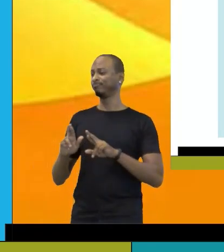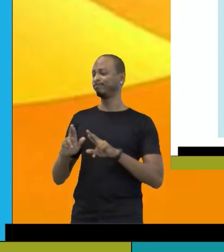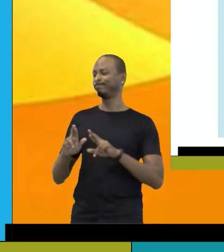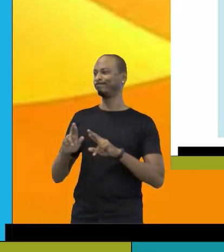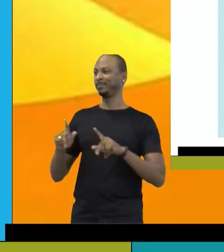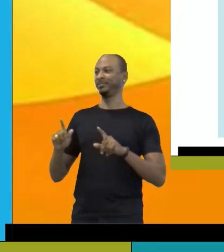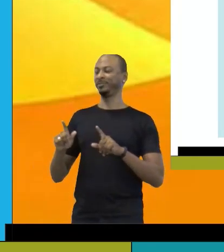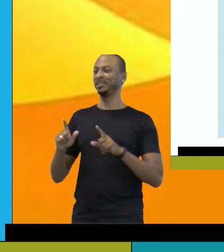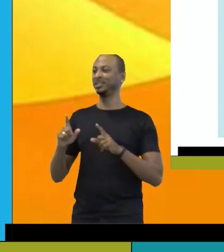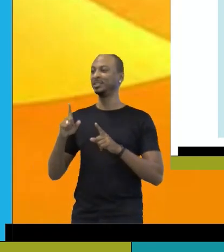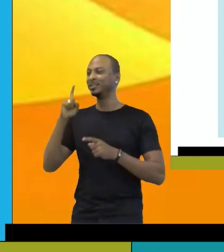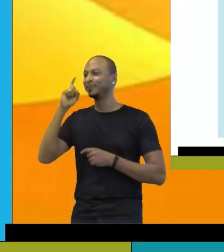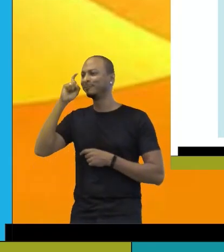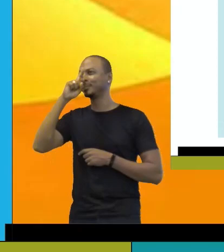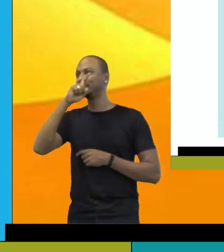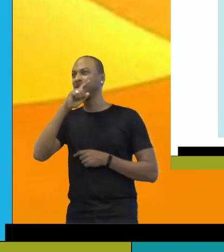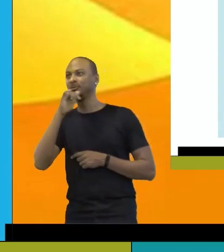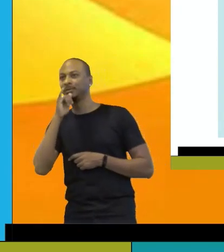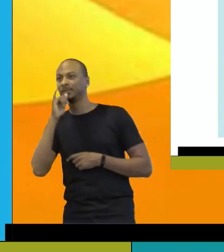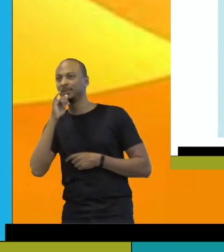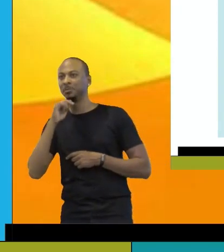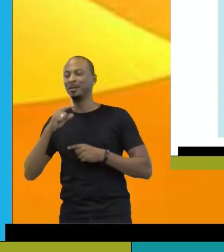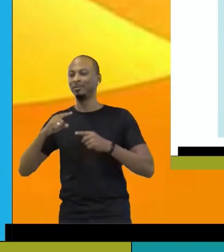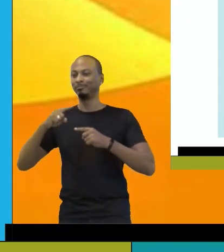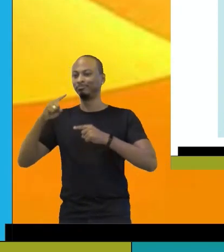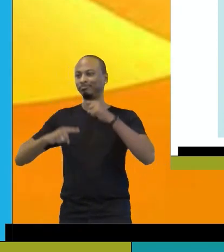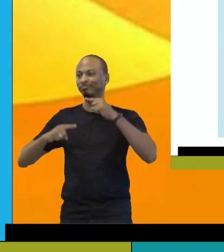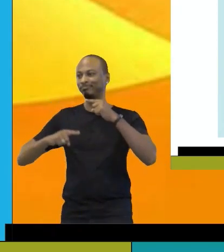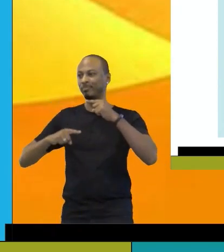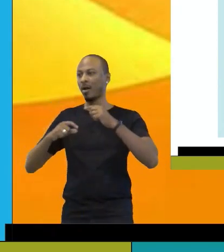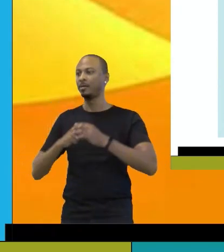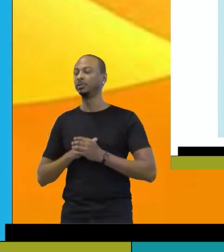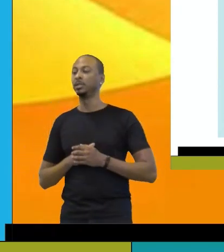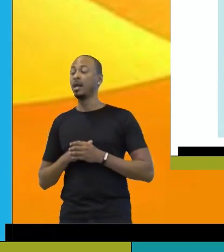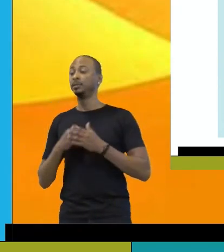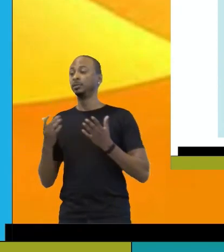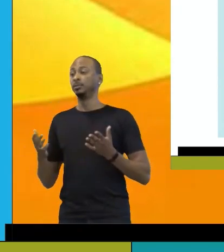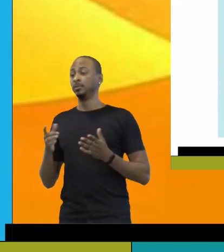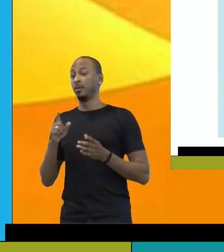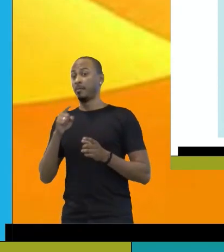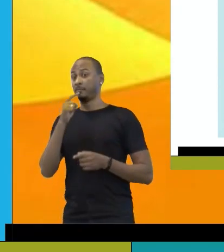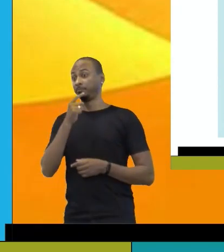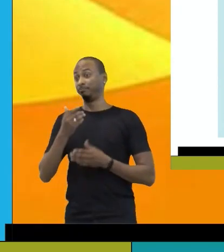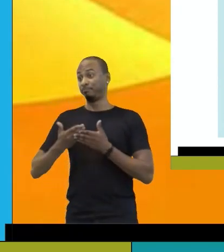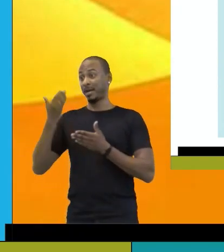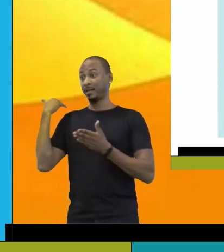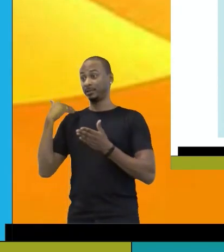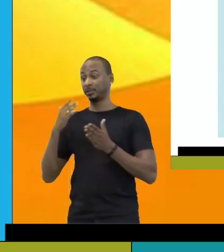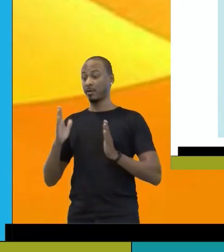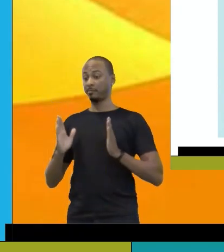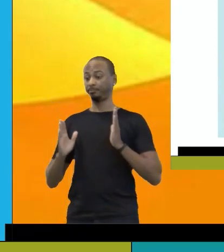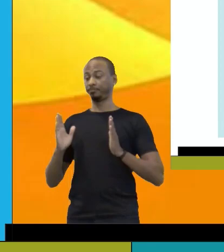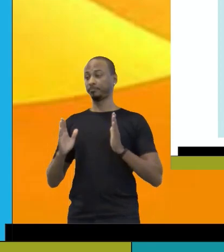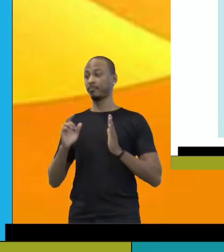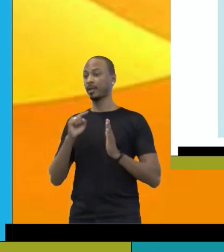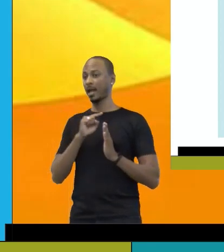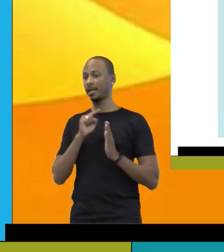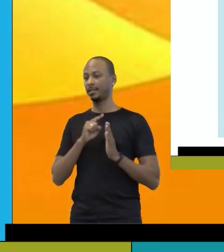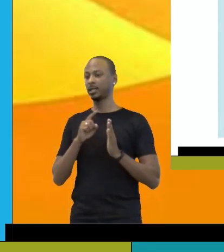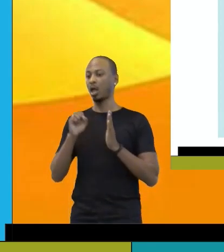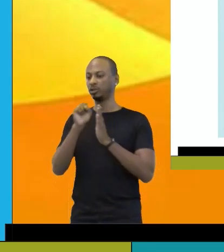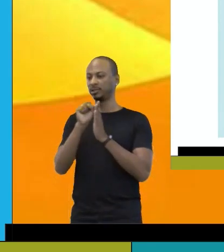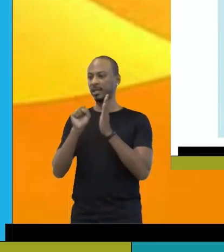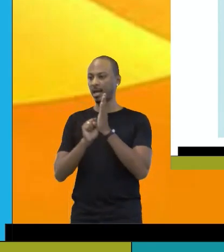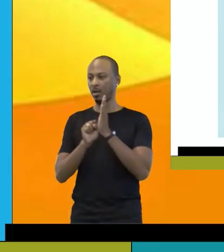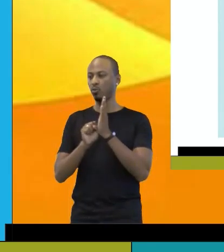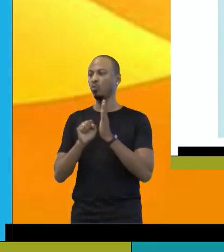do país. Naquele período, é sempre importante lembrar, o período de Maquiavel, ele viveu a transição do século XV para